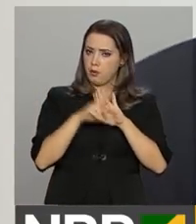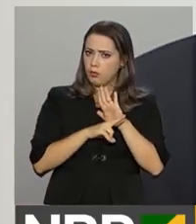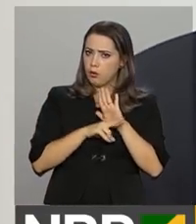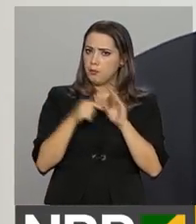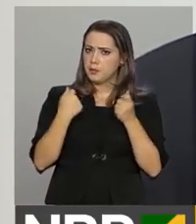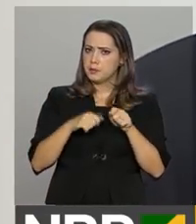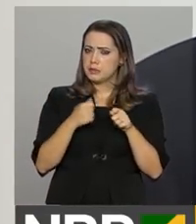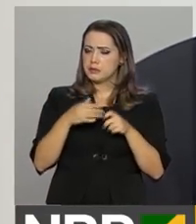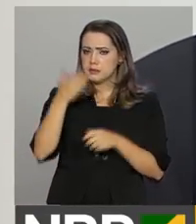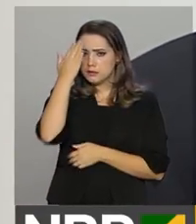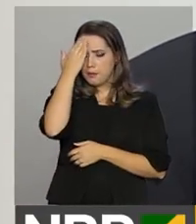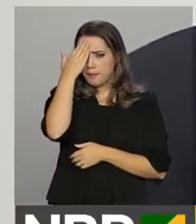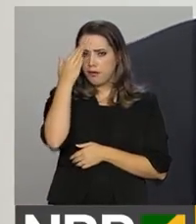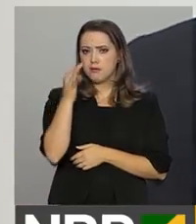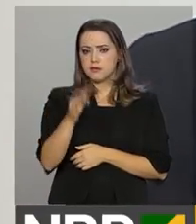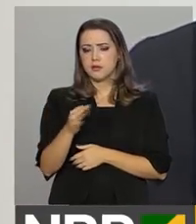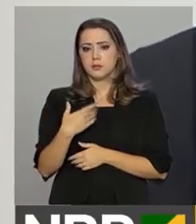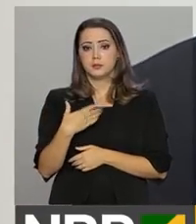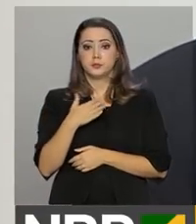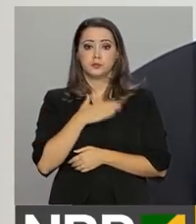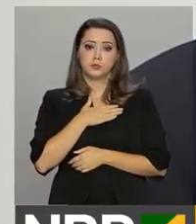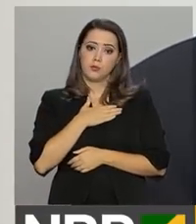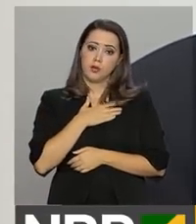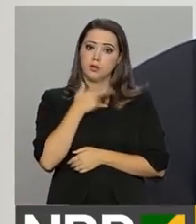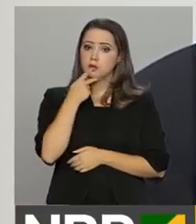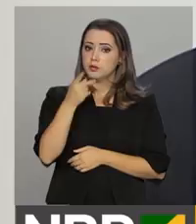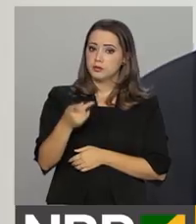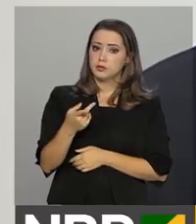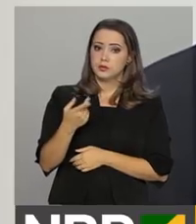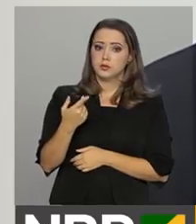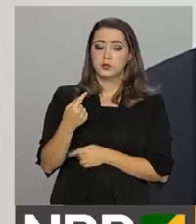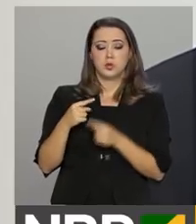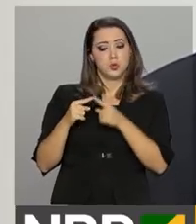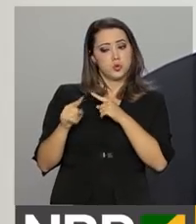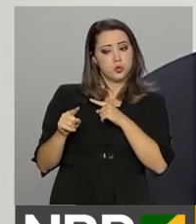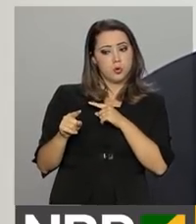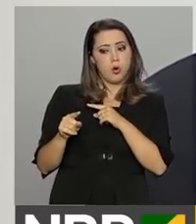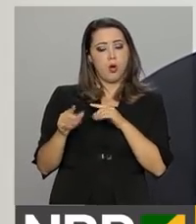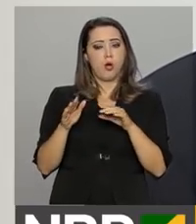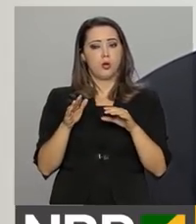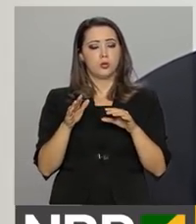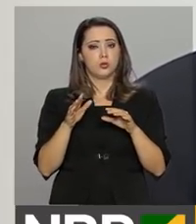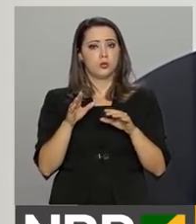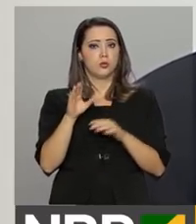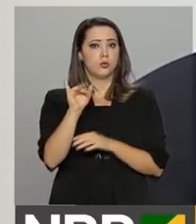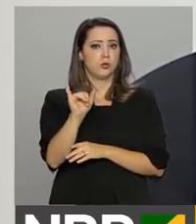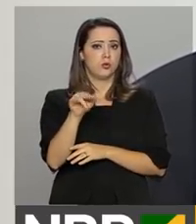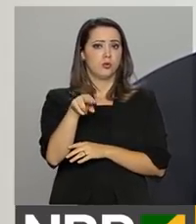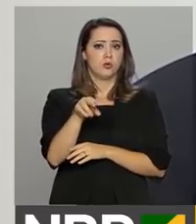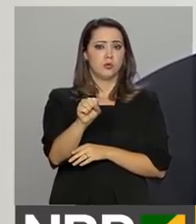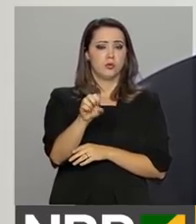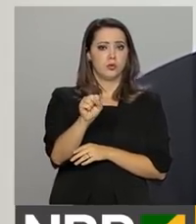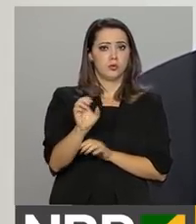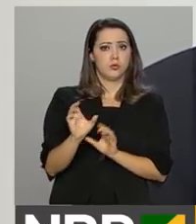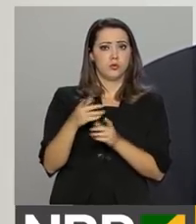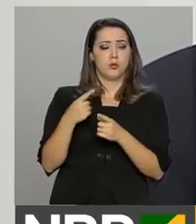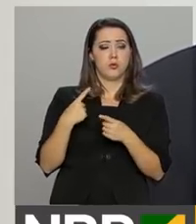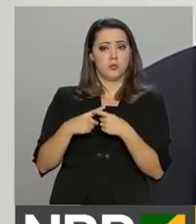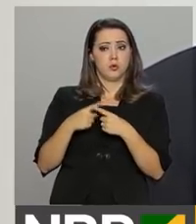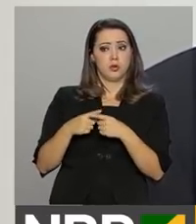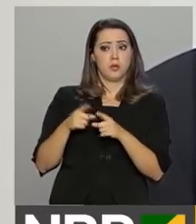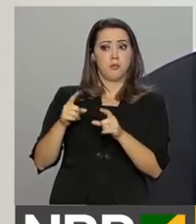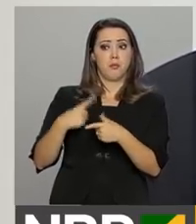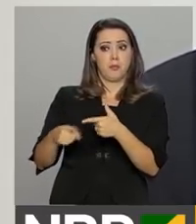você tem que ter uma justificativa então eu diria bom eu não voto a reforma da previdência porque ela agride os trabalhadores rurais